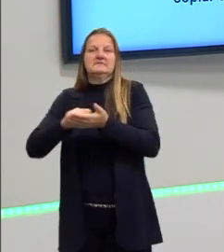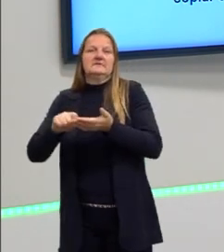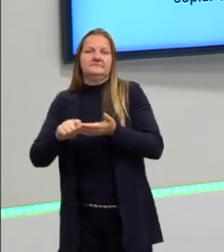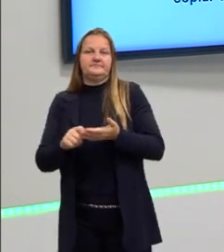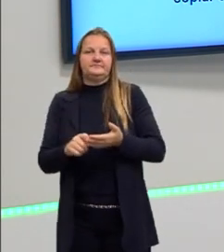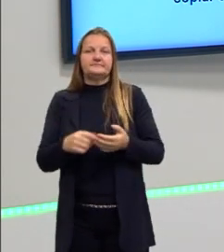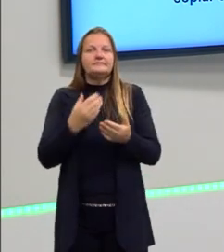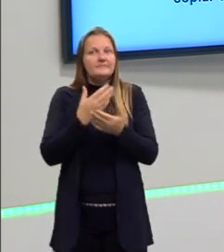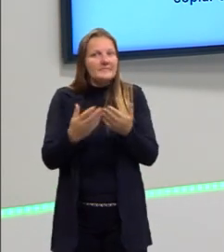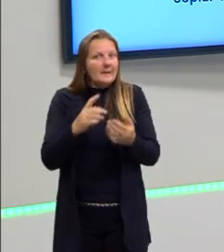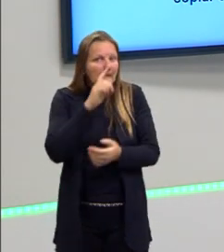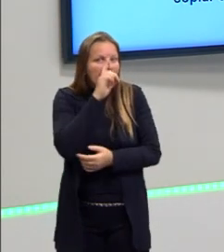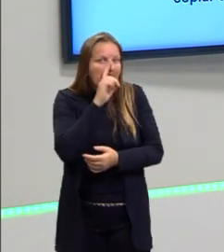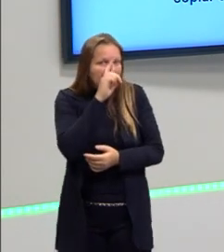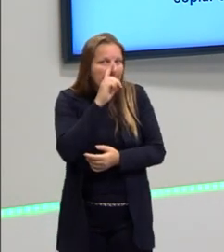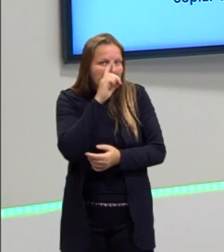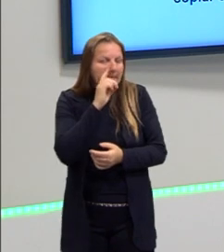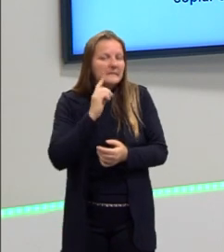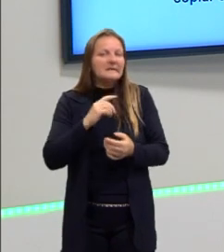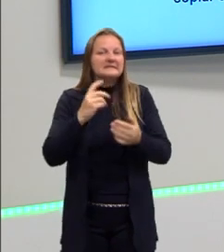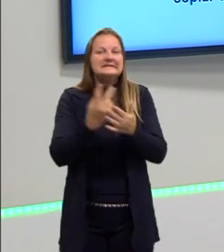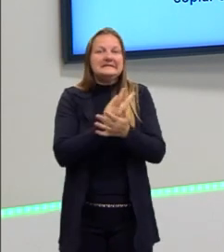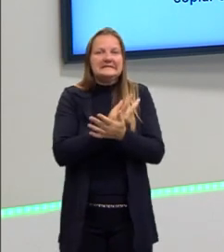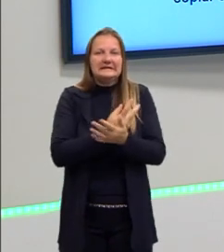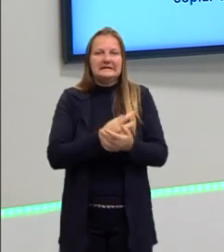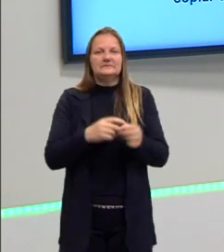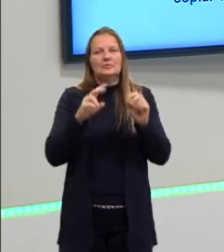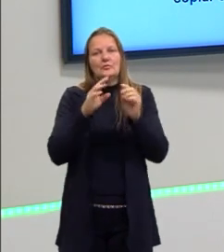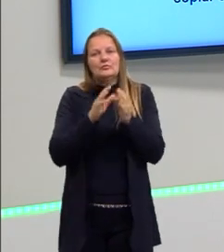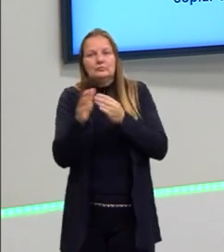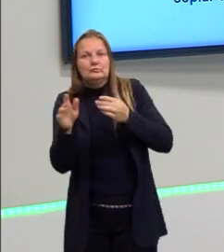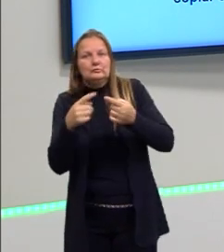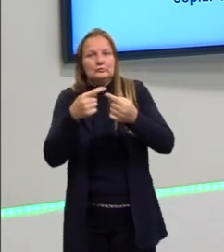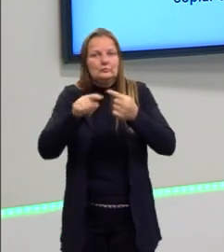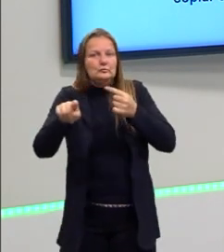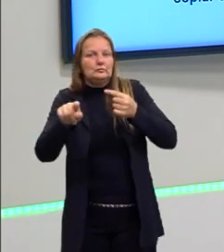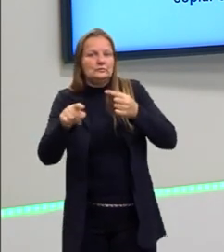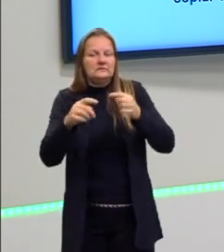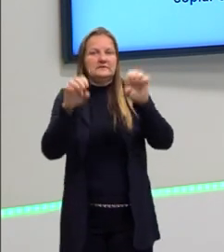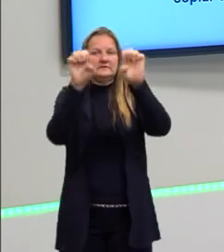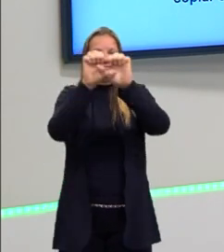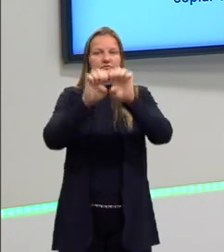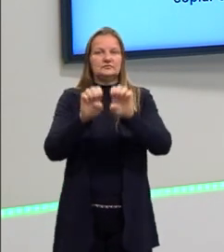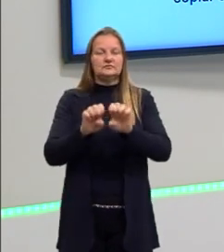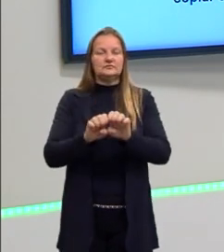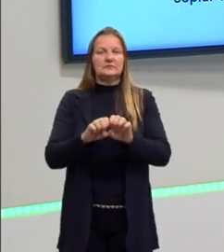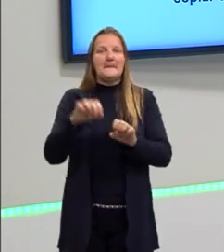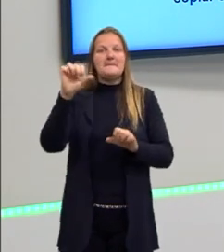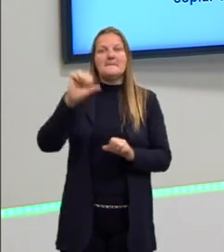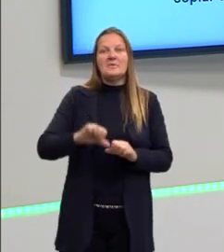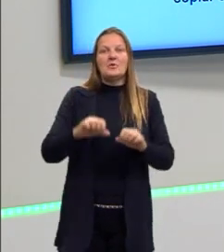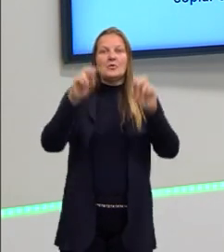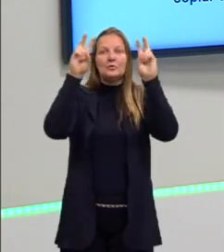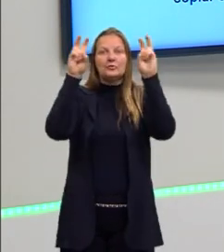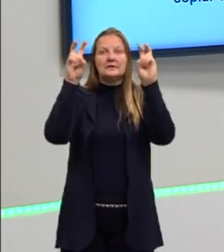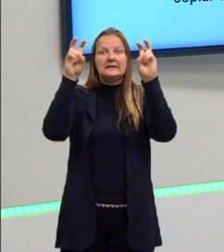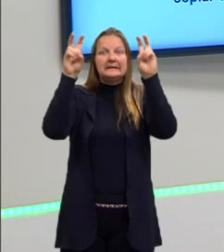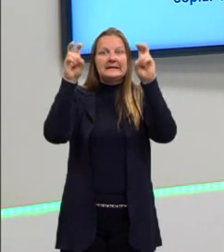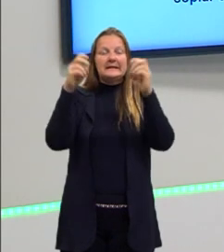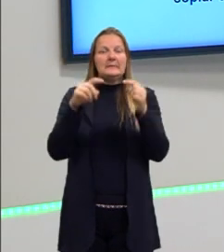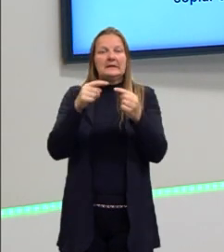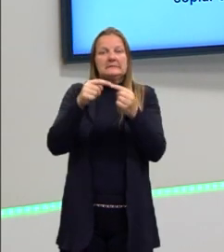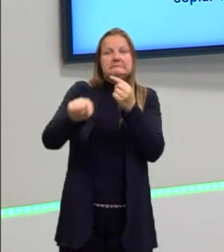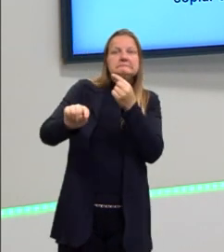escrevendo que tu corre o risco de errar né além de rara a estrutura errar pior fugir do